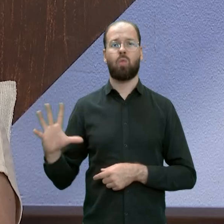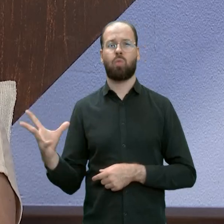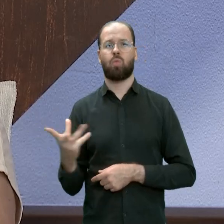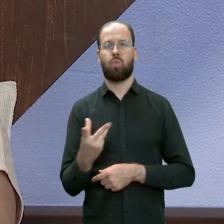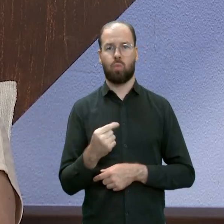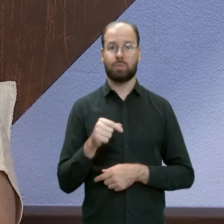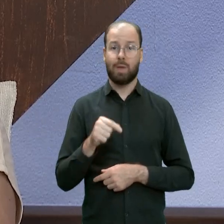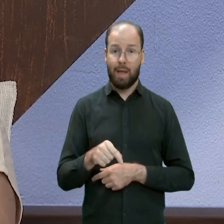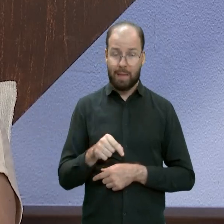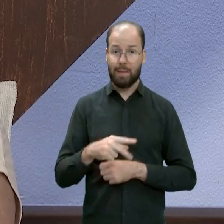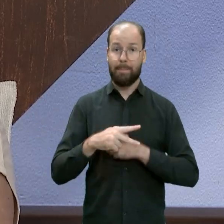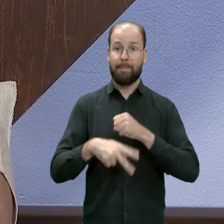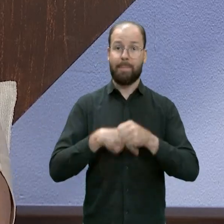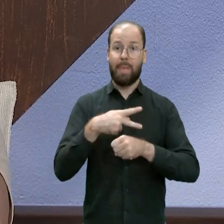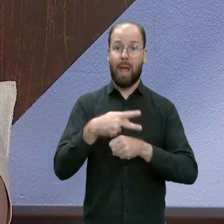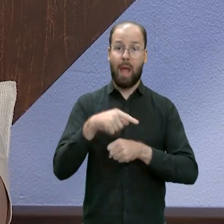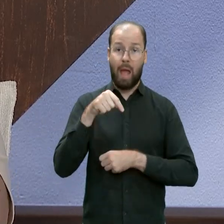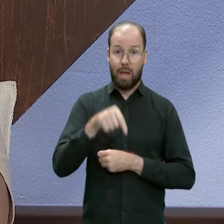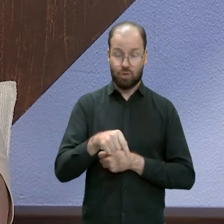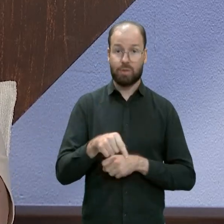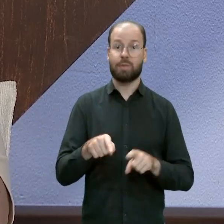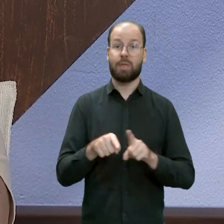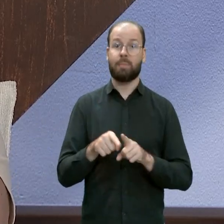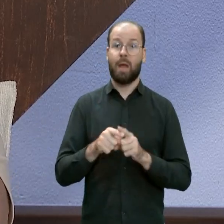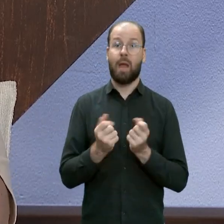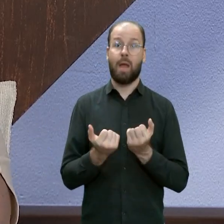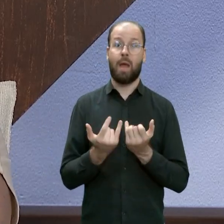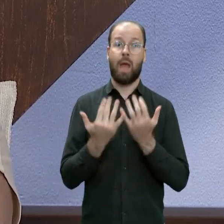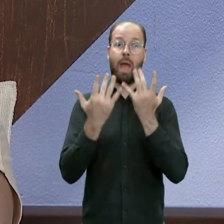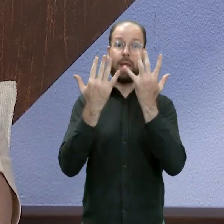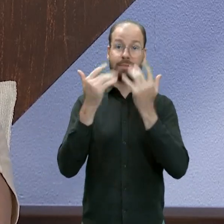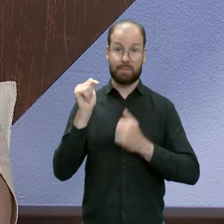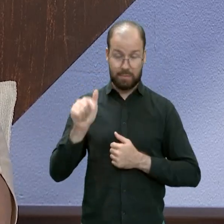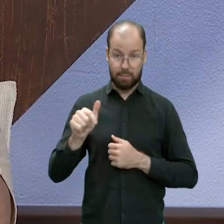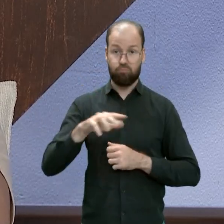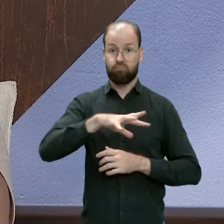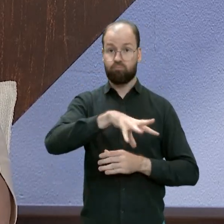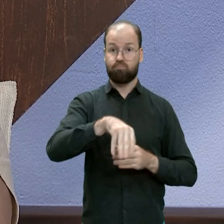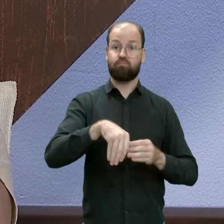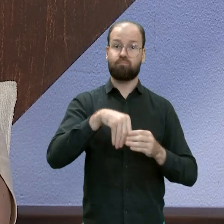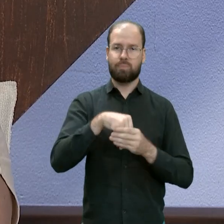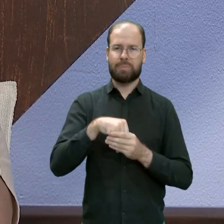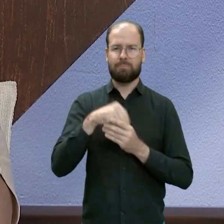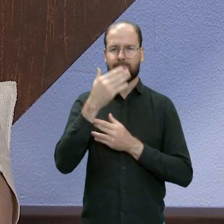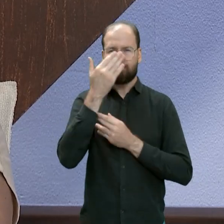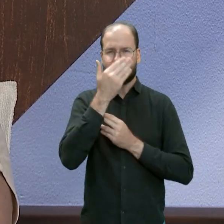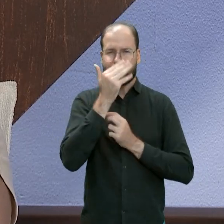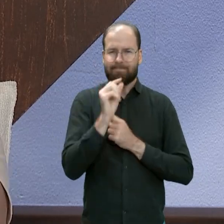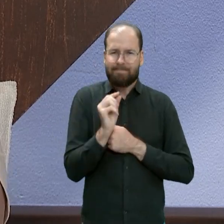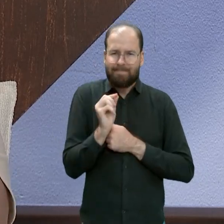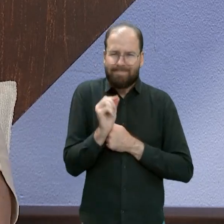essas partículas e gases, eles estão aglomerados em partículas muito pequenas que são